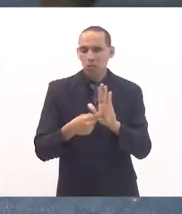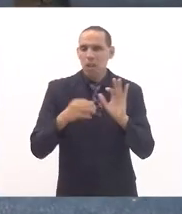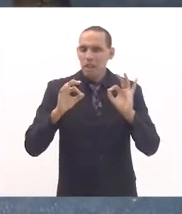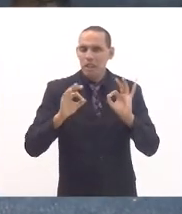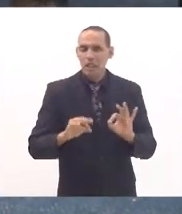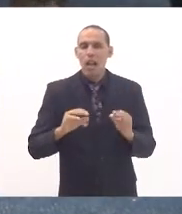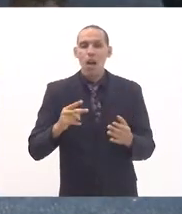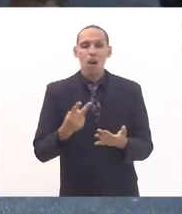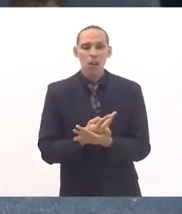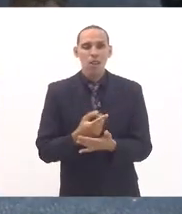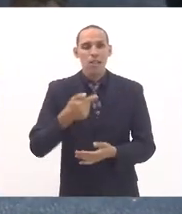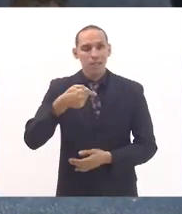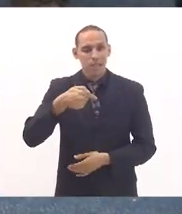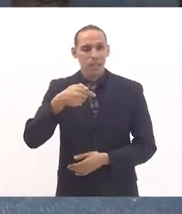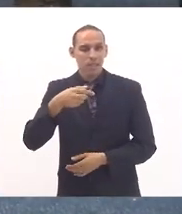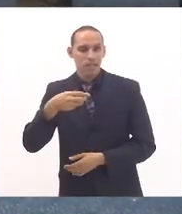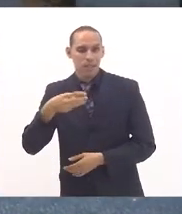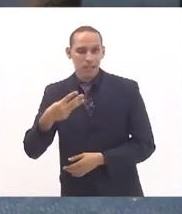exatidão o ocorrido na